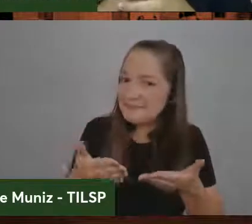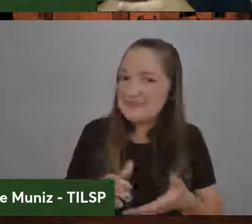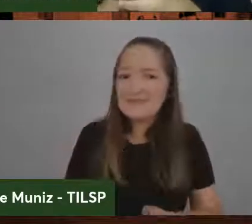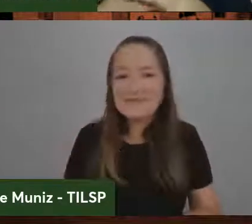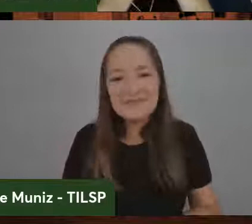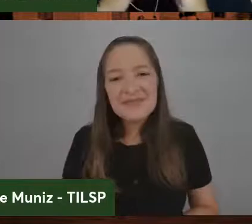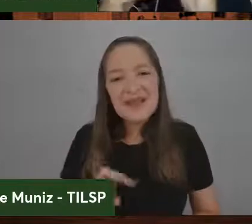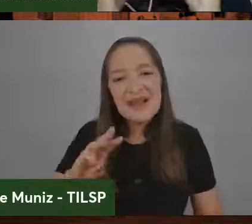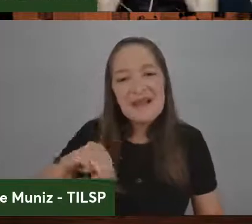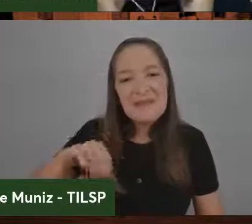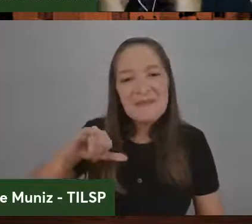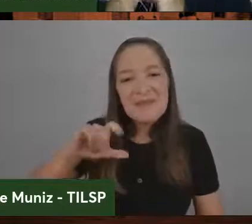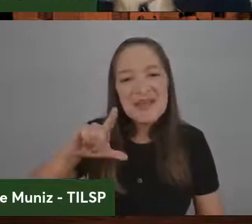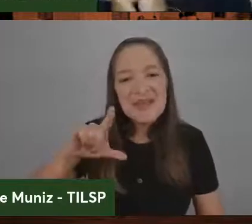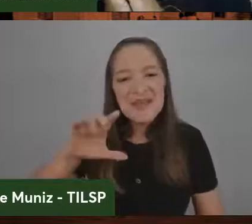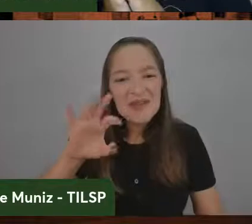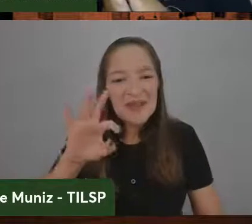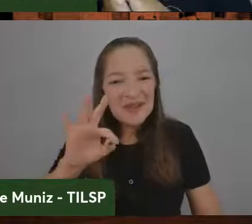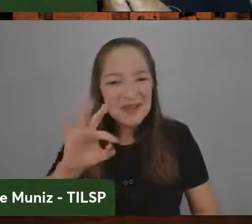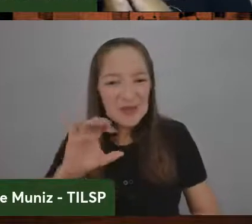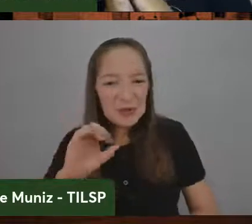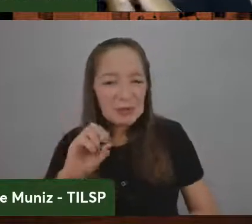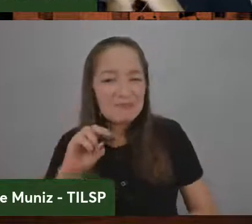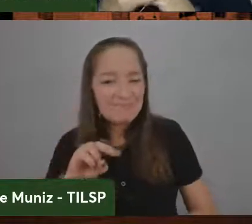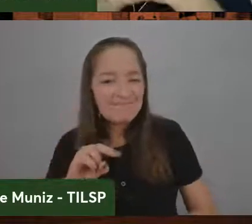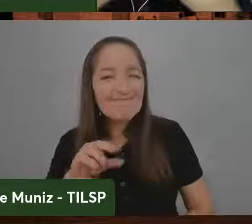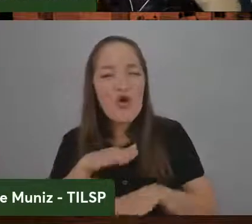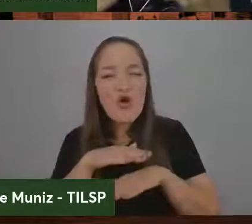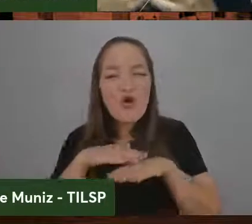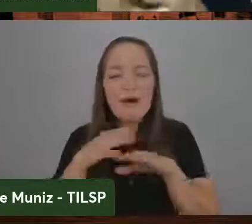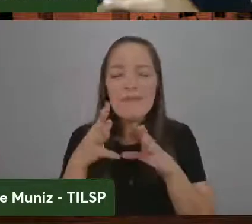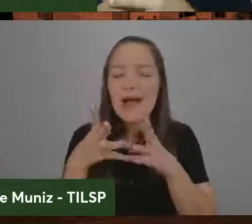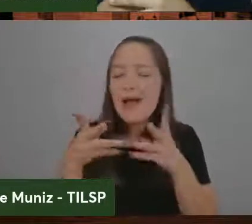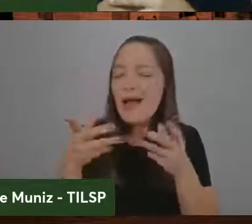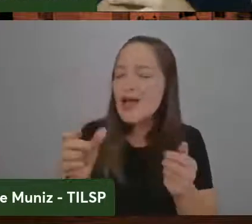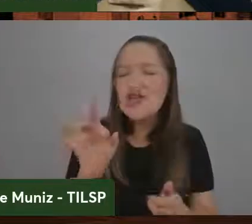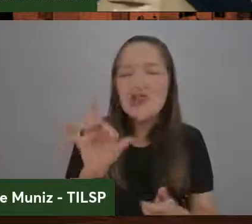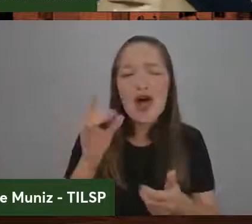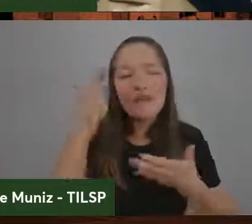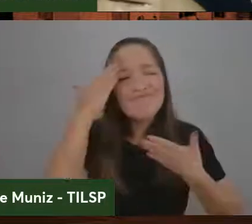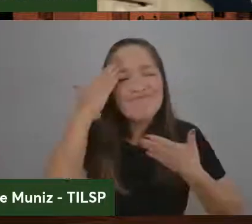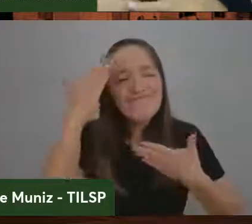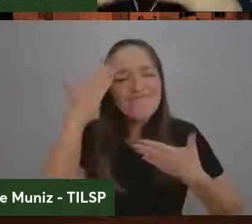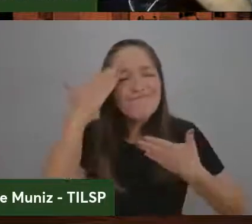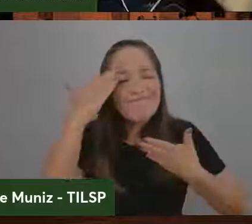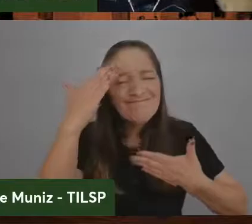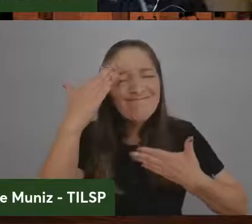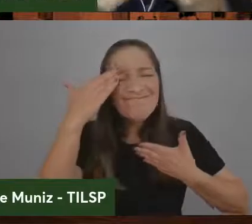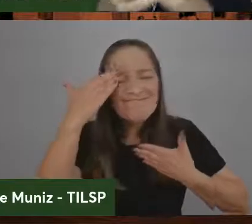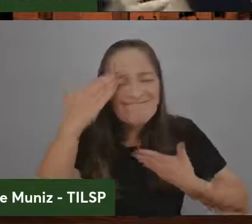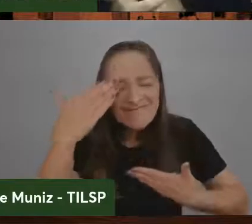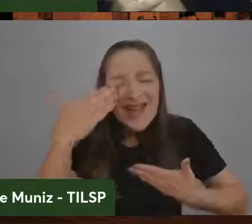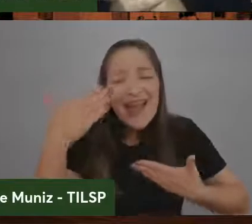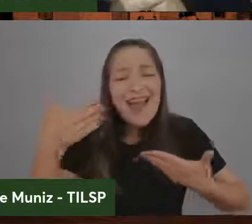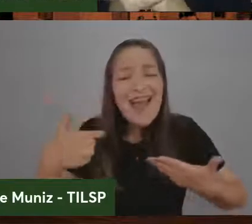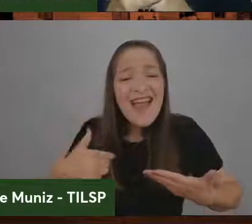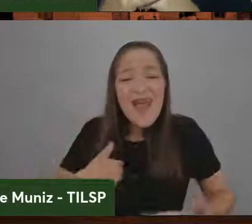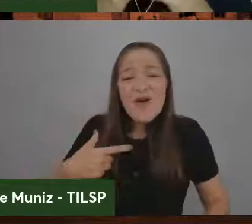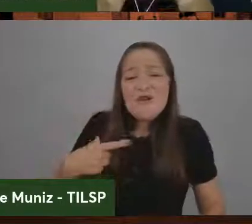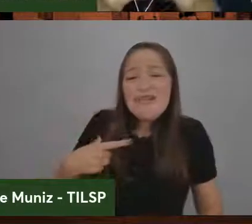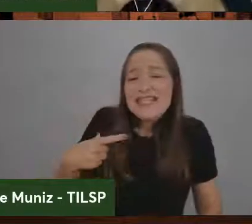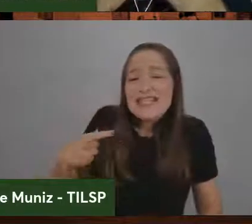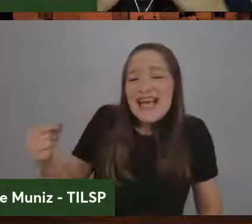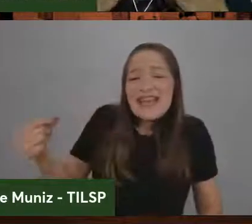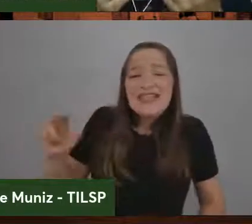papo incrível. Eu só tenho agradecimentos, pessoal. Muito obrigado. Eu saio, né, assim, eu saio diferente desse